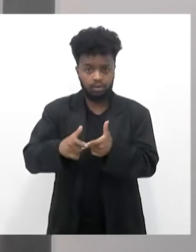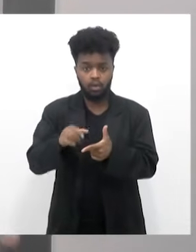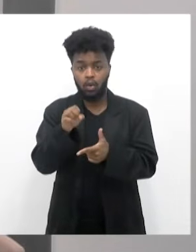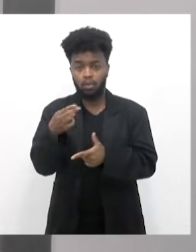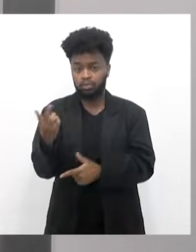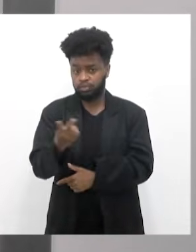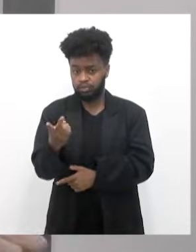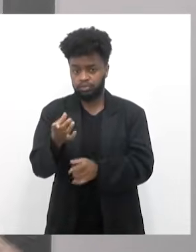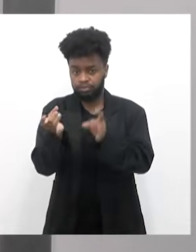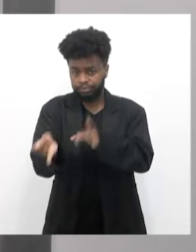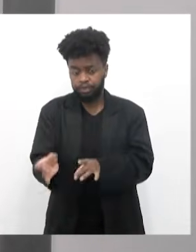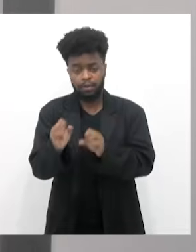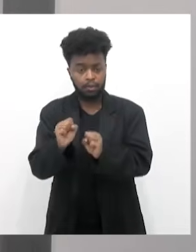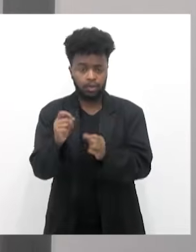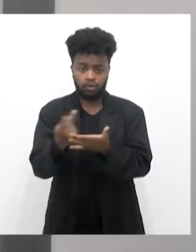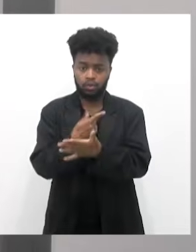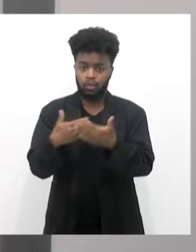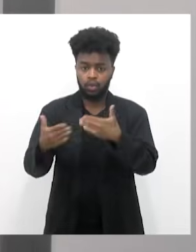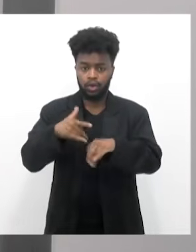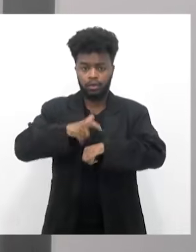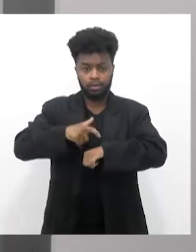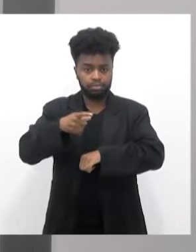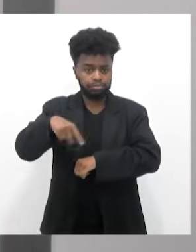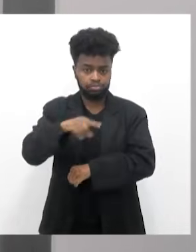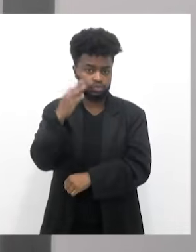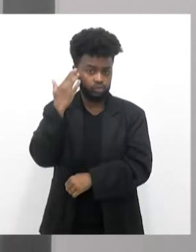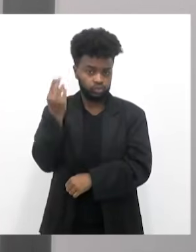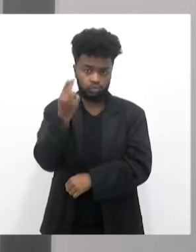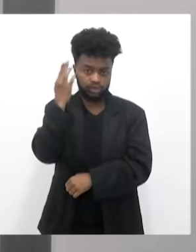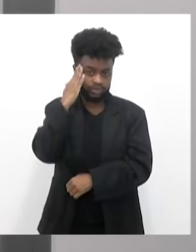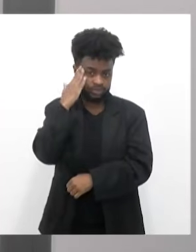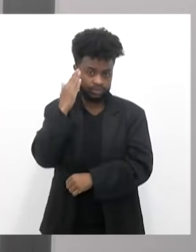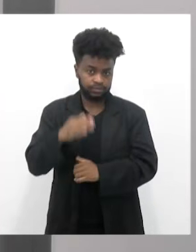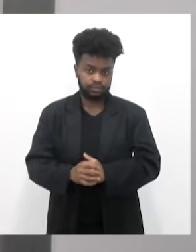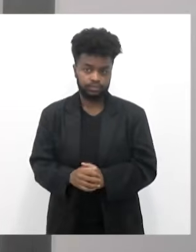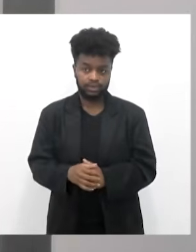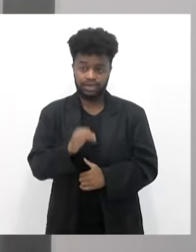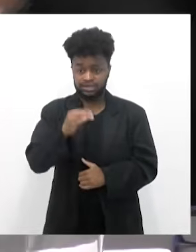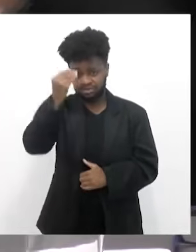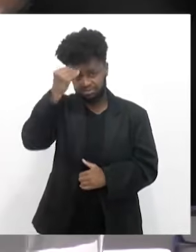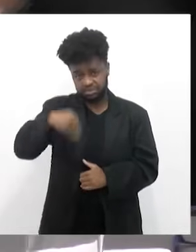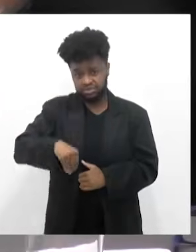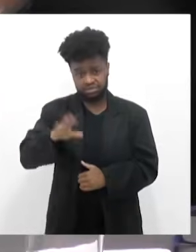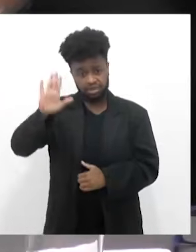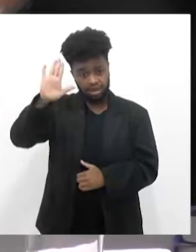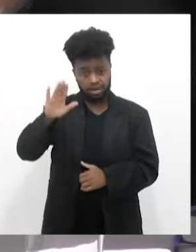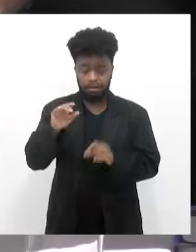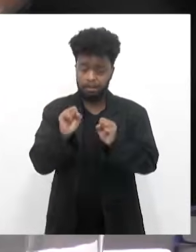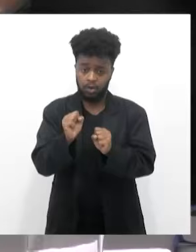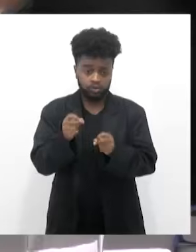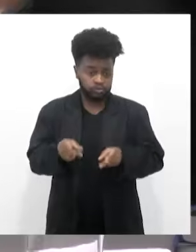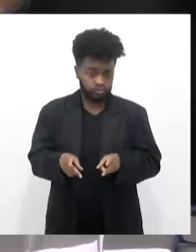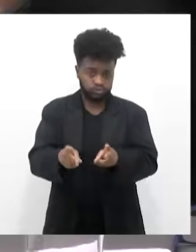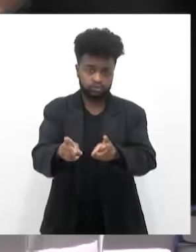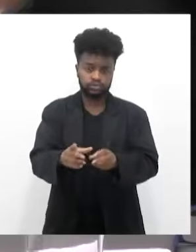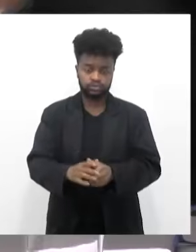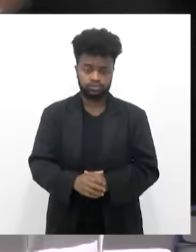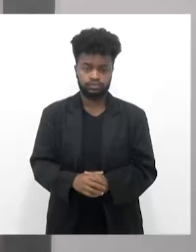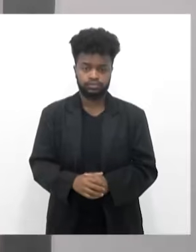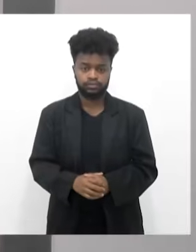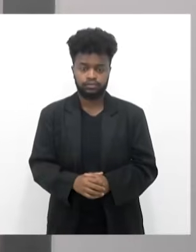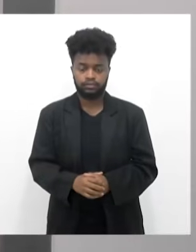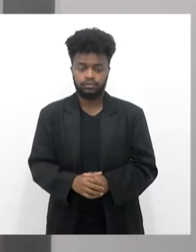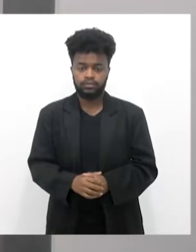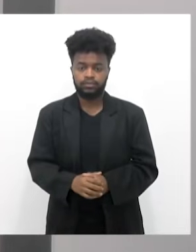vacância pode acontecer hoje, amanhã. Ninguém tem como prever. Ou se ele desistir de ser candidato, ou se ele desistir e ficar até o final, nem acontecer. tem a eleição.